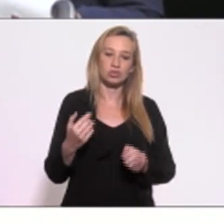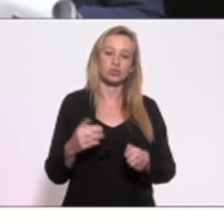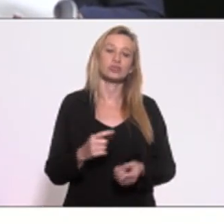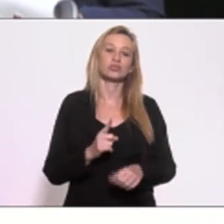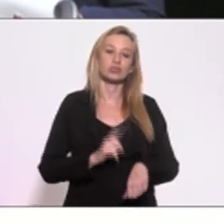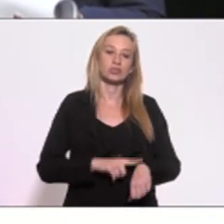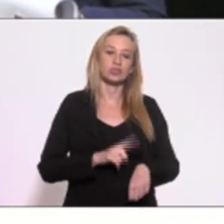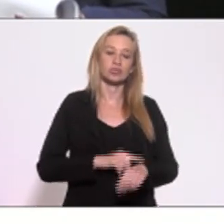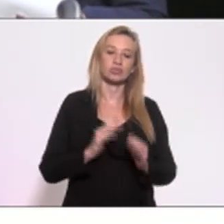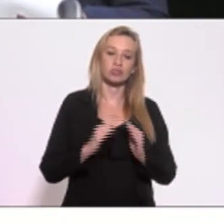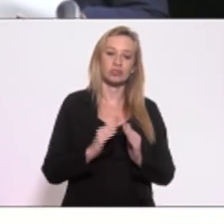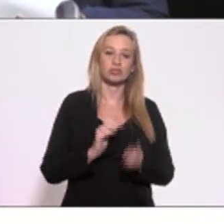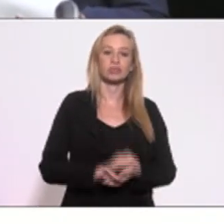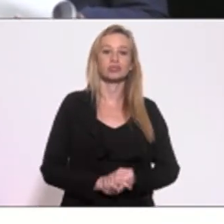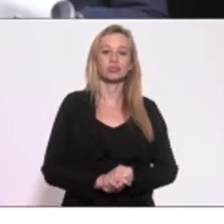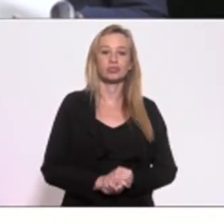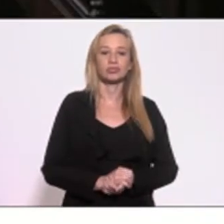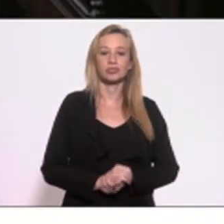tempo regimental.